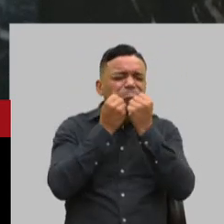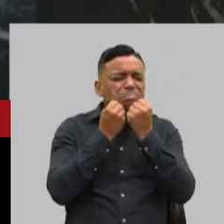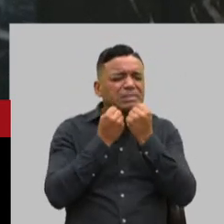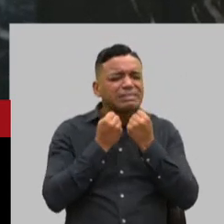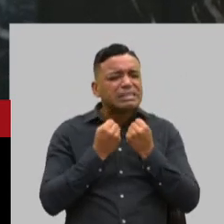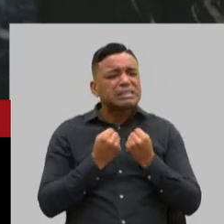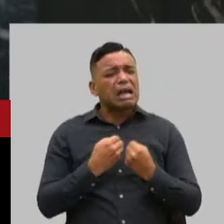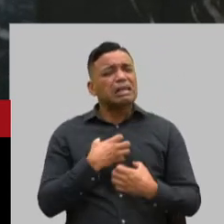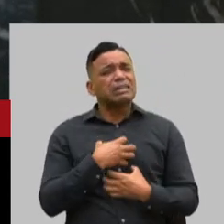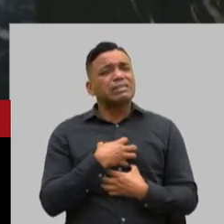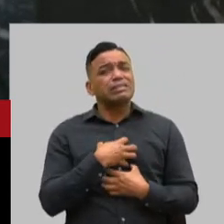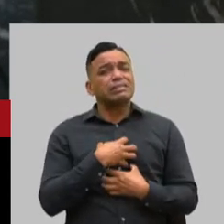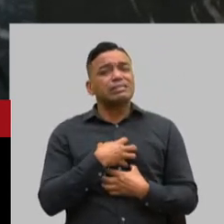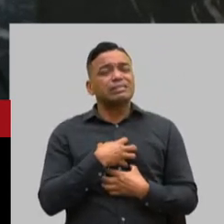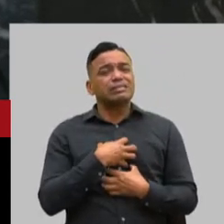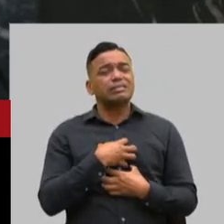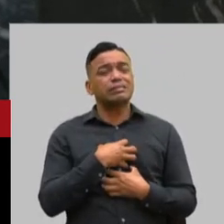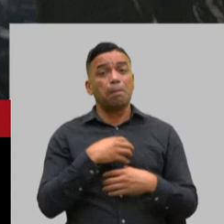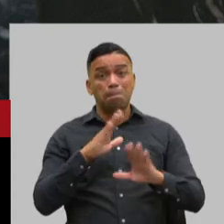mas a gente